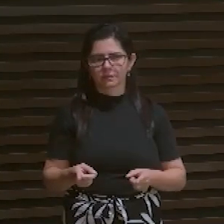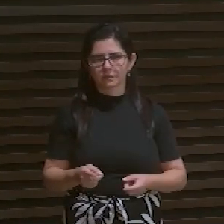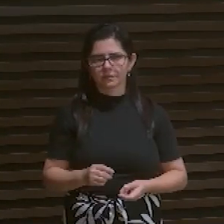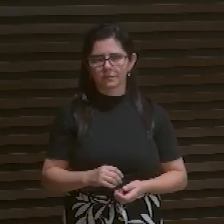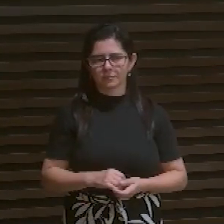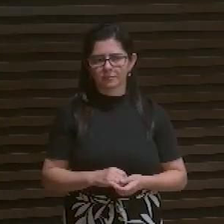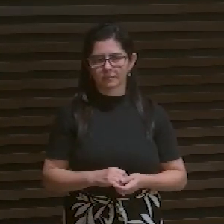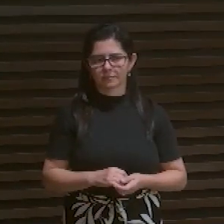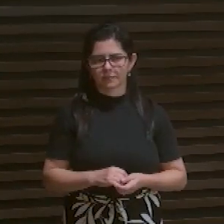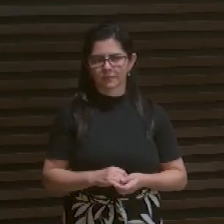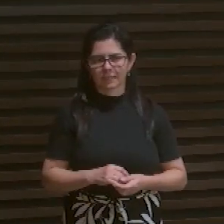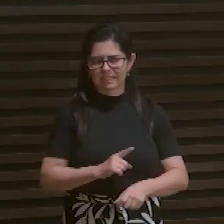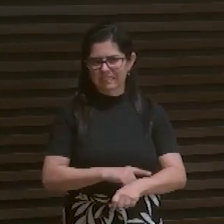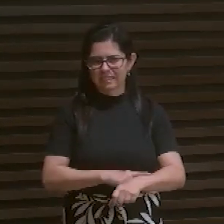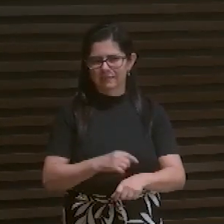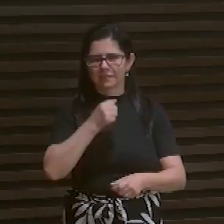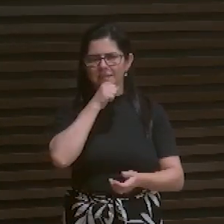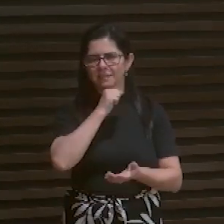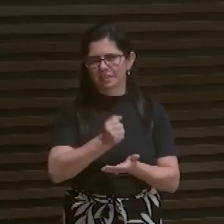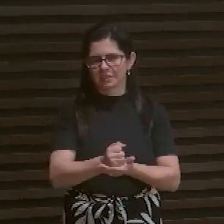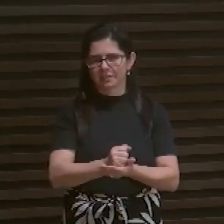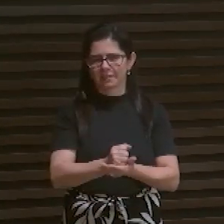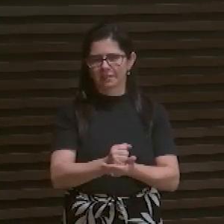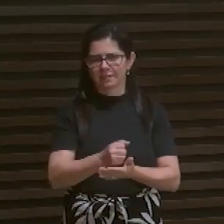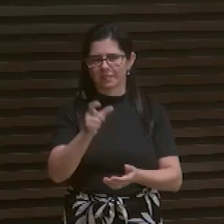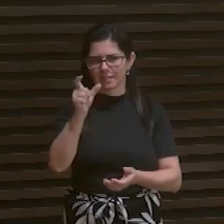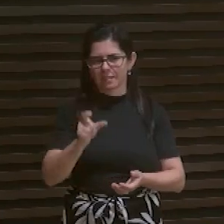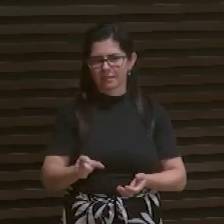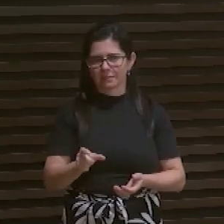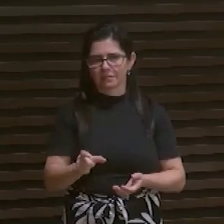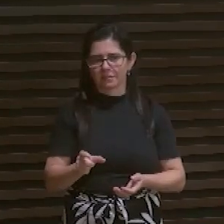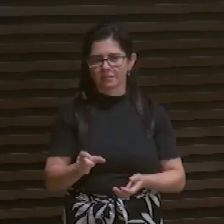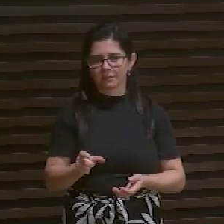sem ser um coatita. Vamos abrir 2 Samuel 6, 6 e 7?